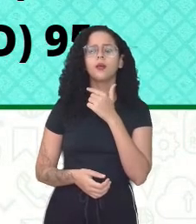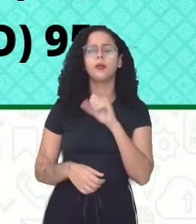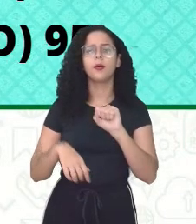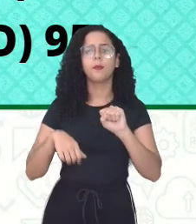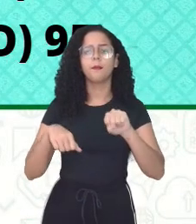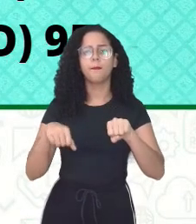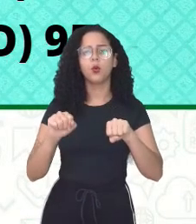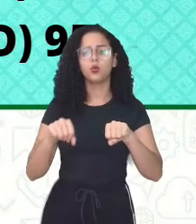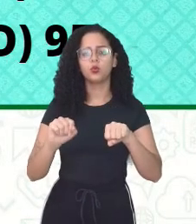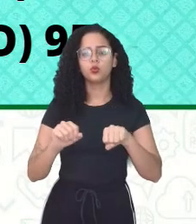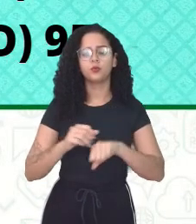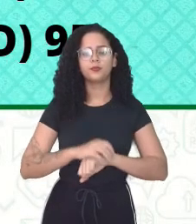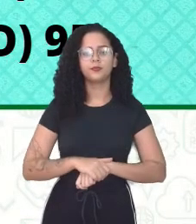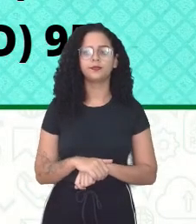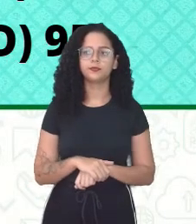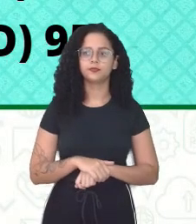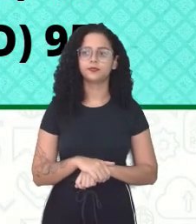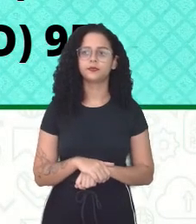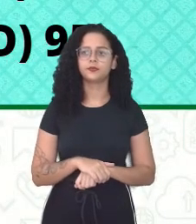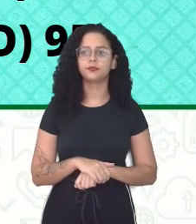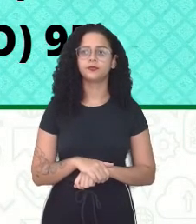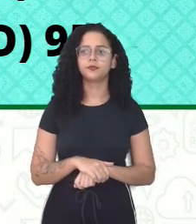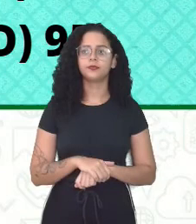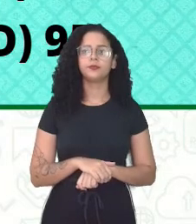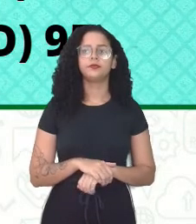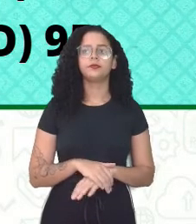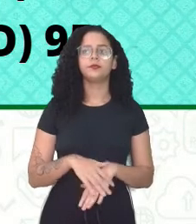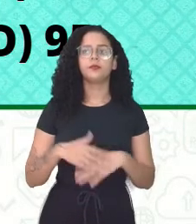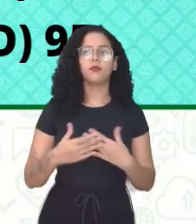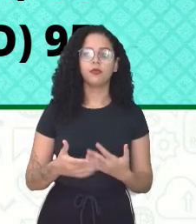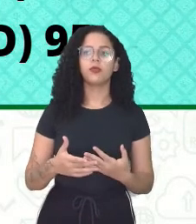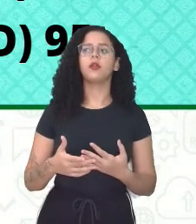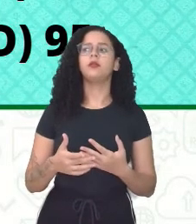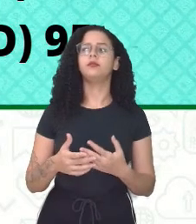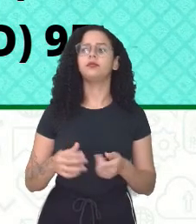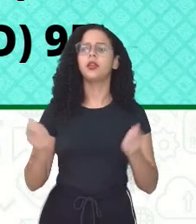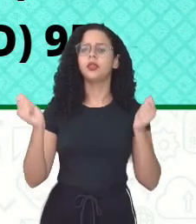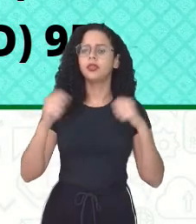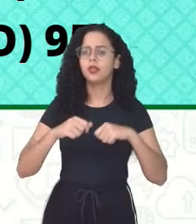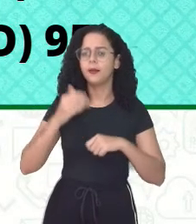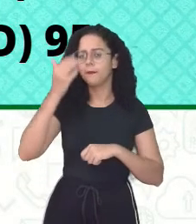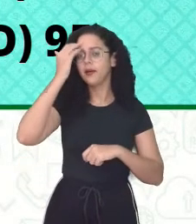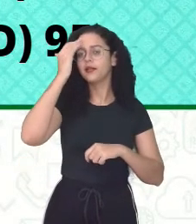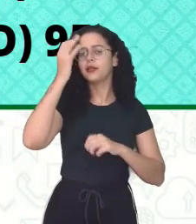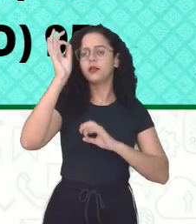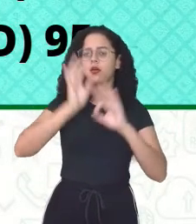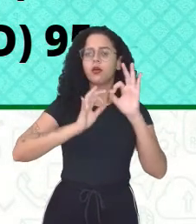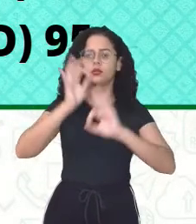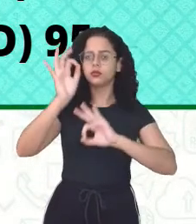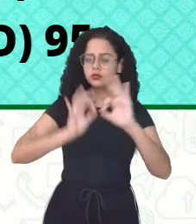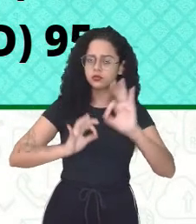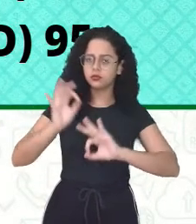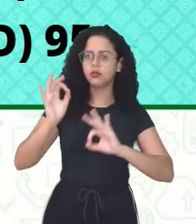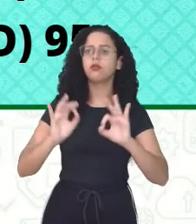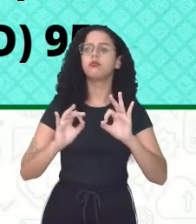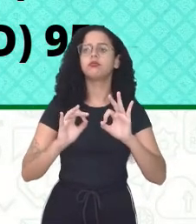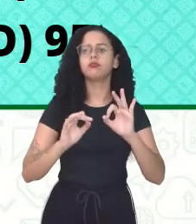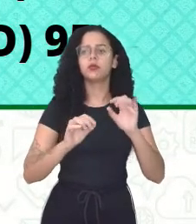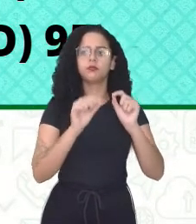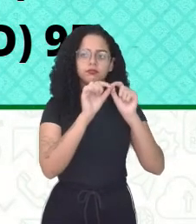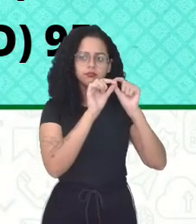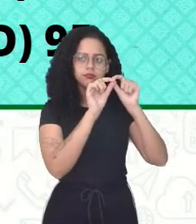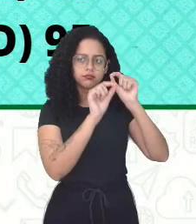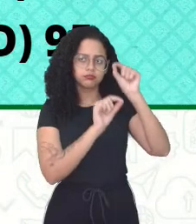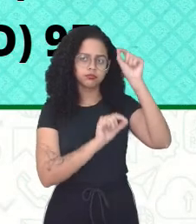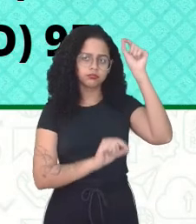motos? Né? Certo? Então, tá bem organizadozinho ali, as barrinhas,